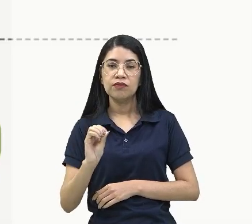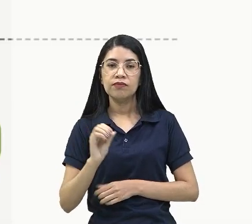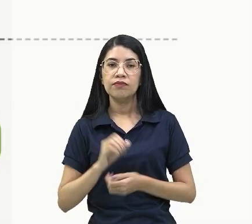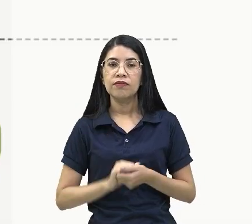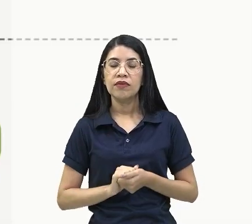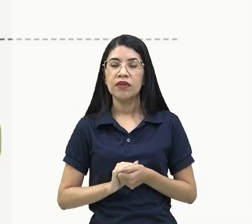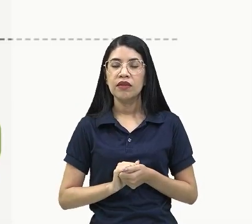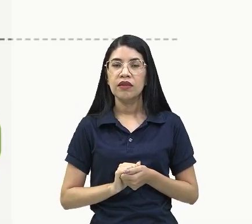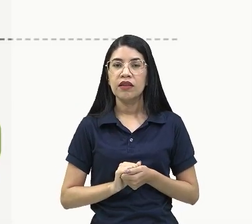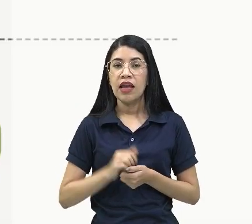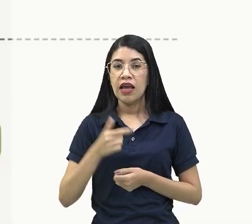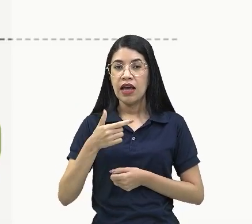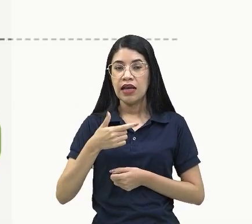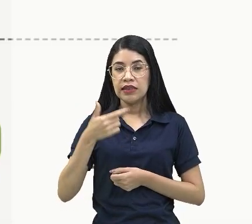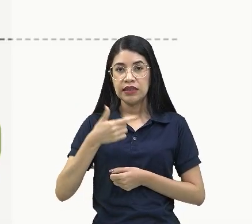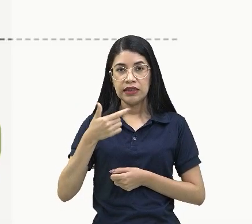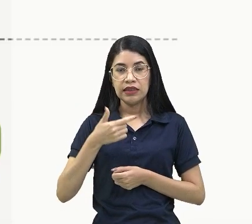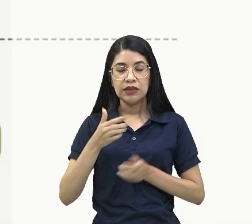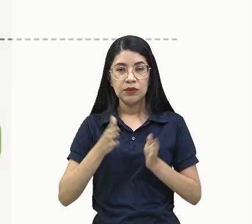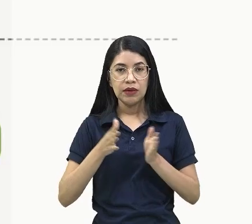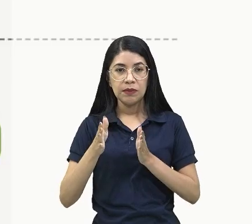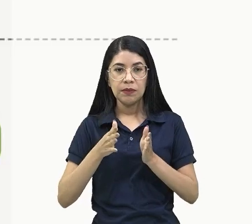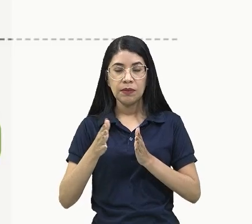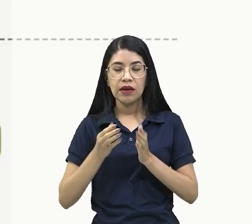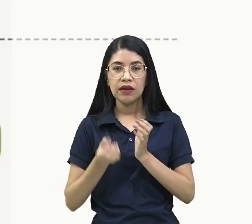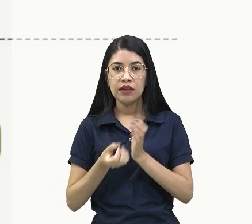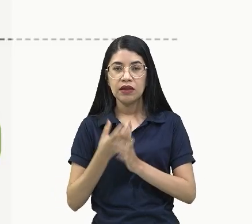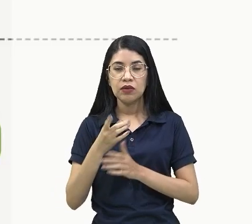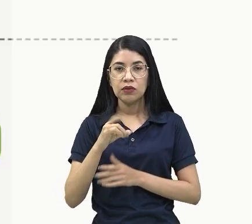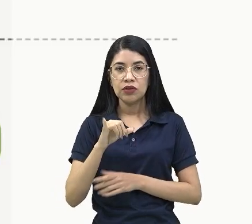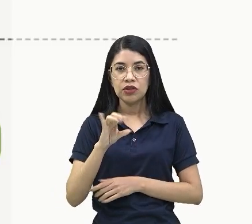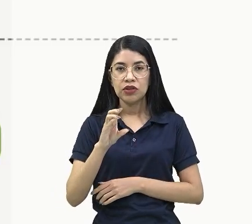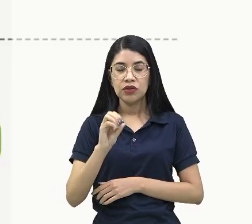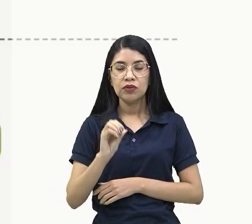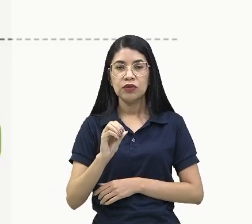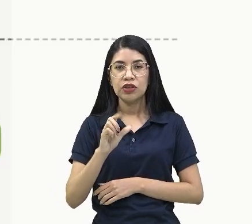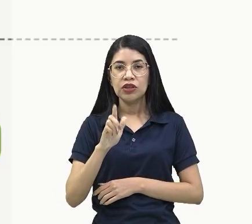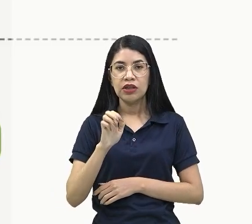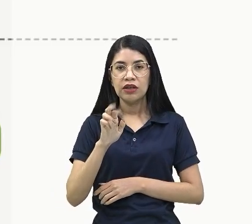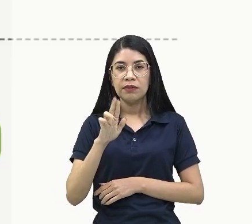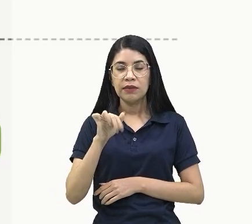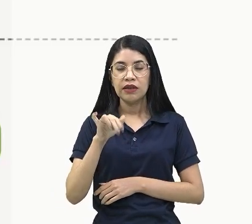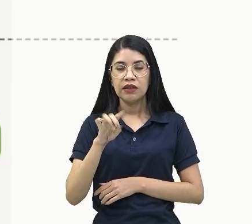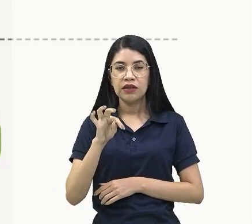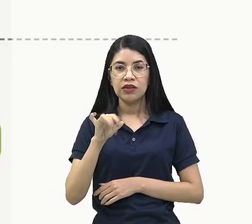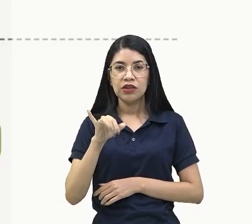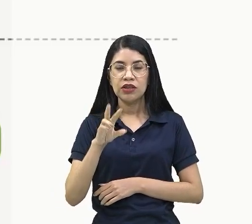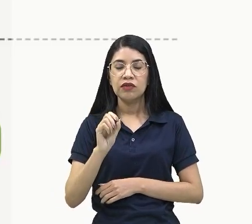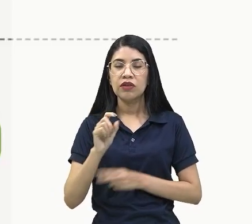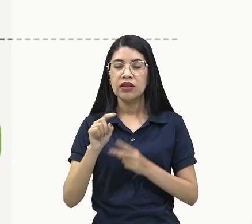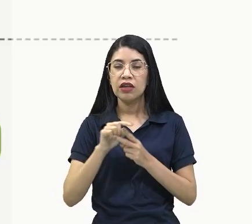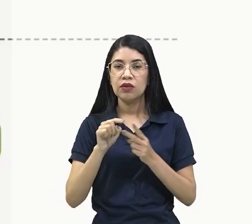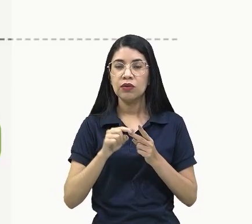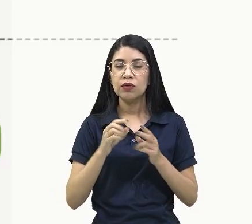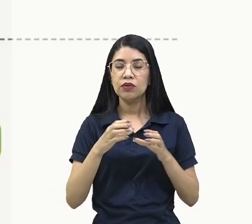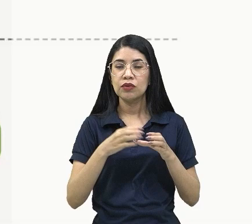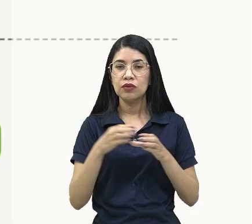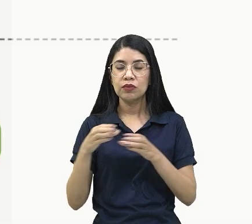etapa, formação do disco germinativo por essas 2 linhagens de células que compõem o que nós chamamos